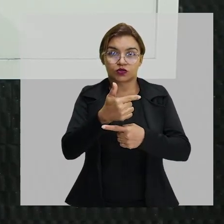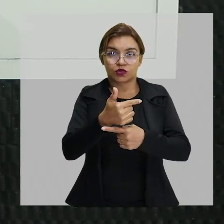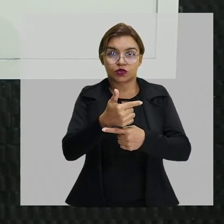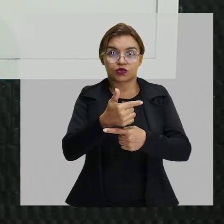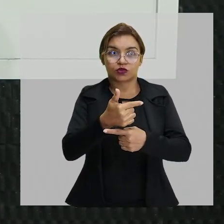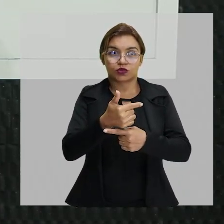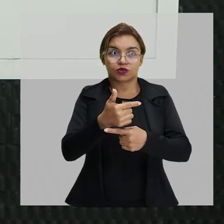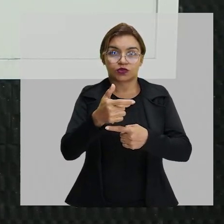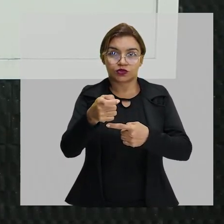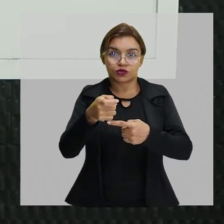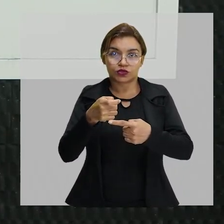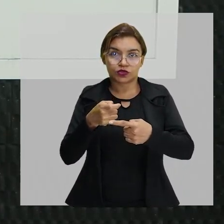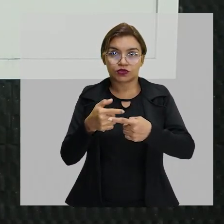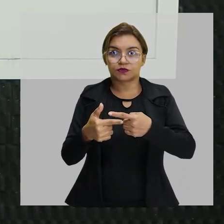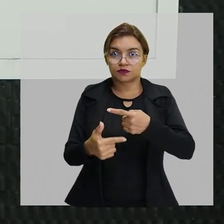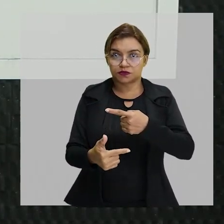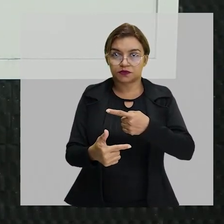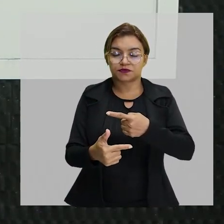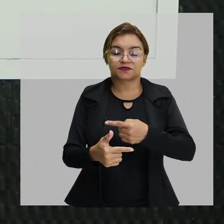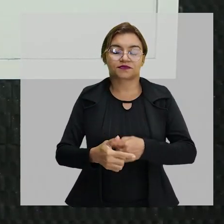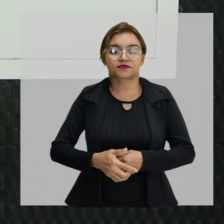por 2.